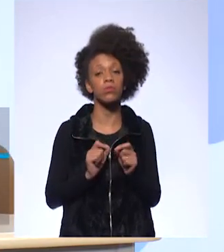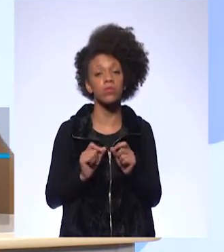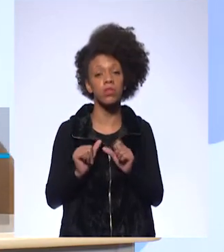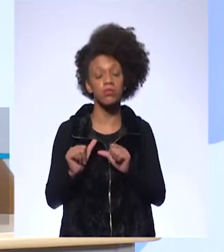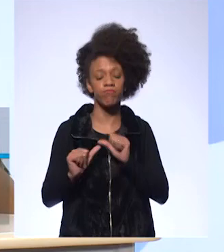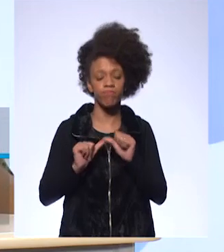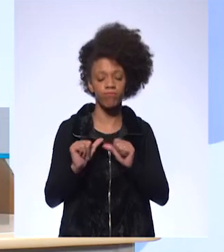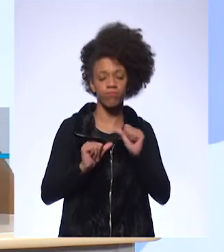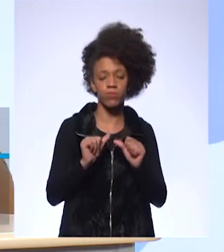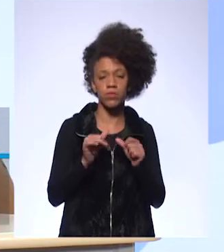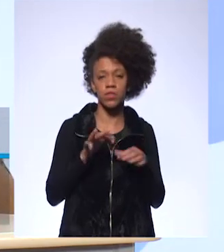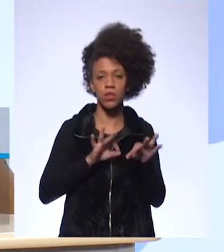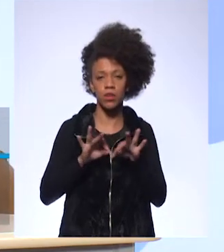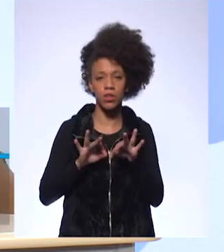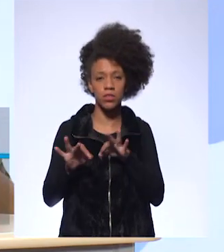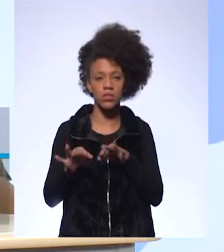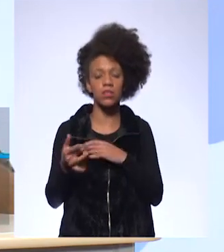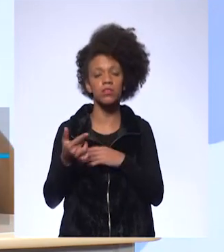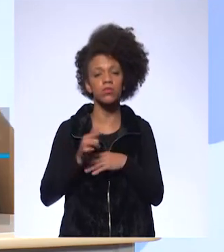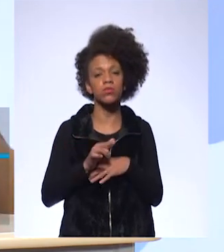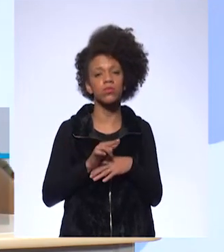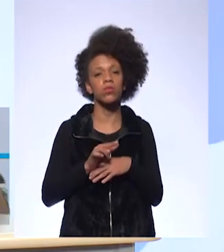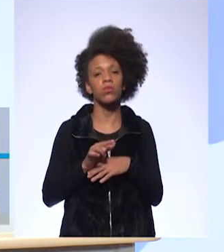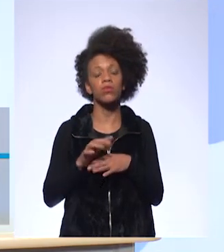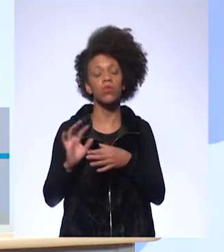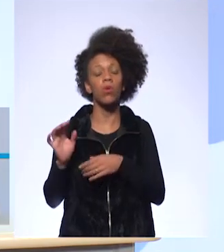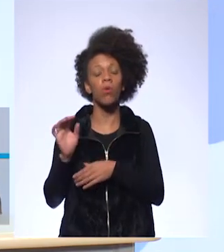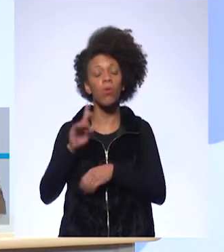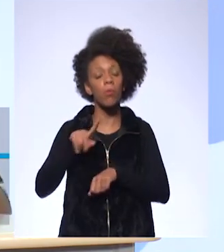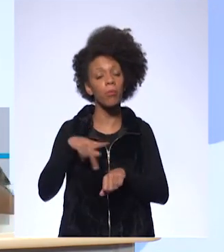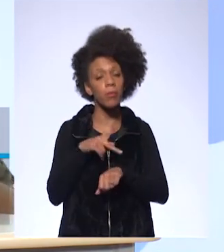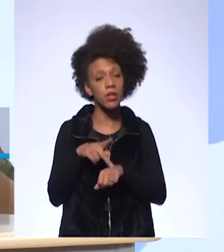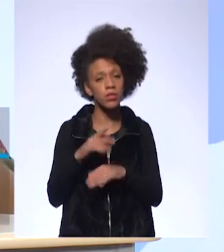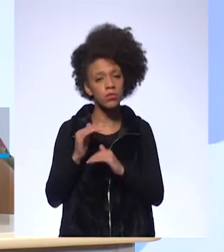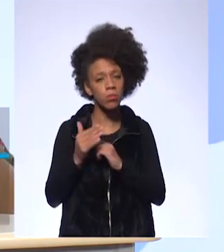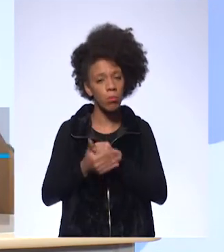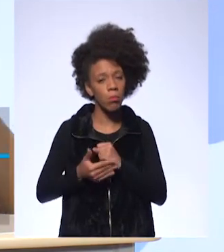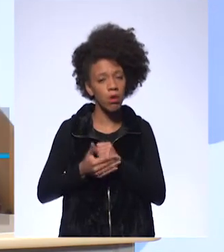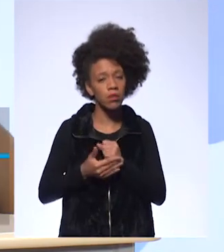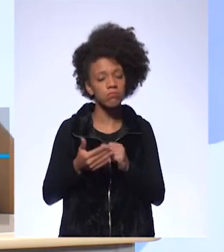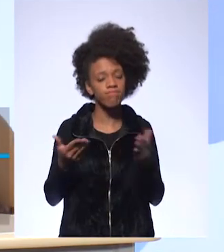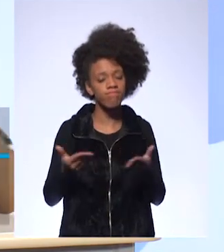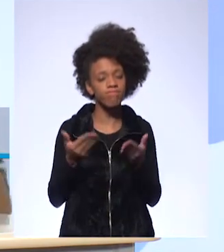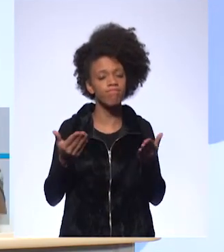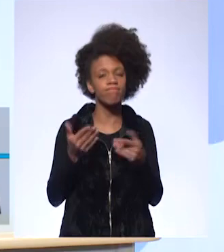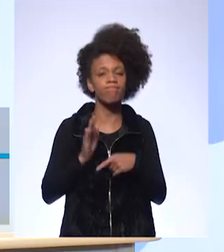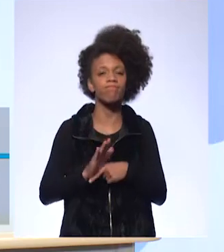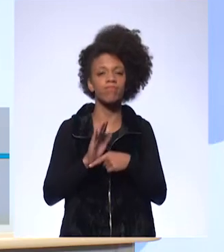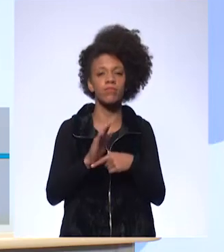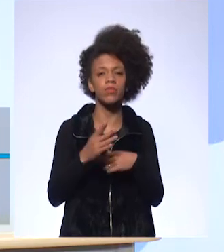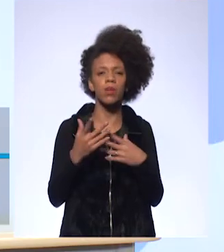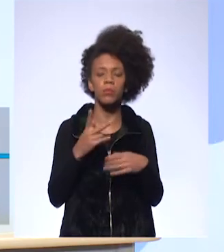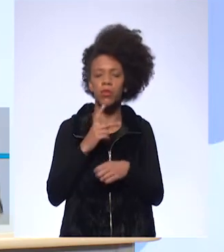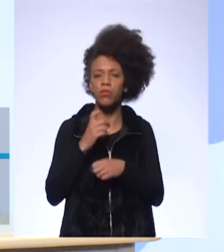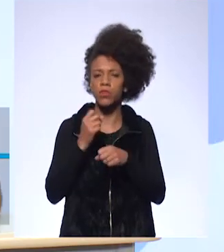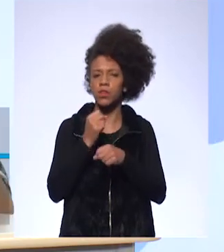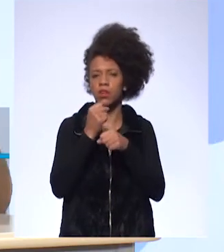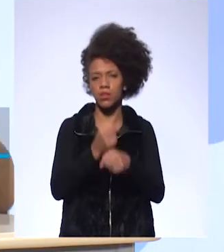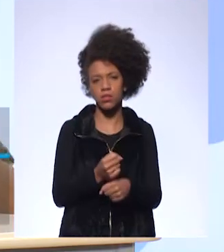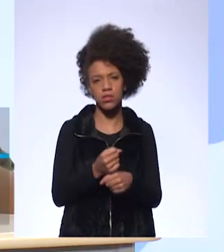reconstruir o continente sobre outras bases, uma economia um pouco mais colaborativa, para arrefecer um pouquinho